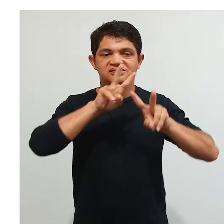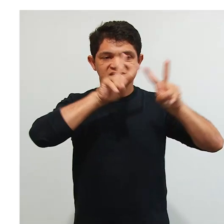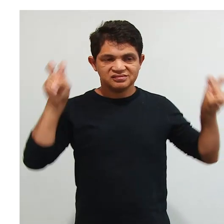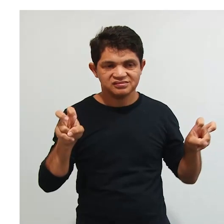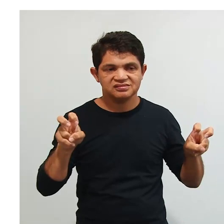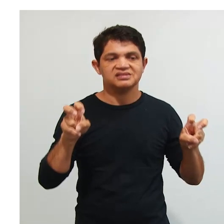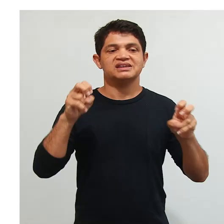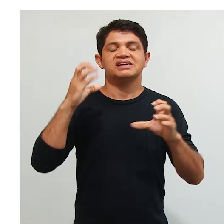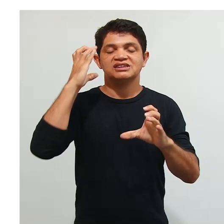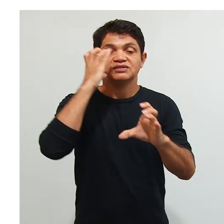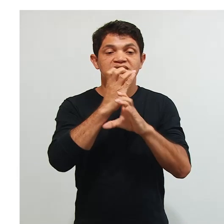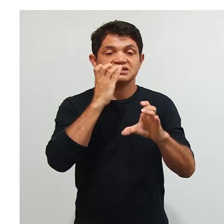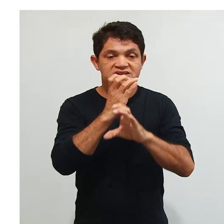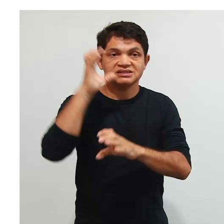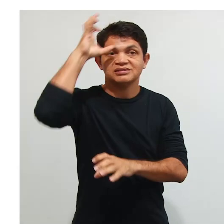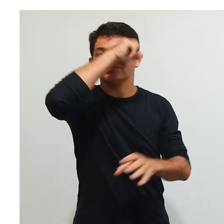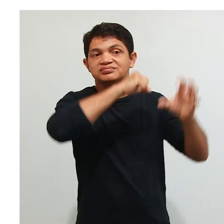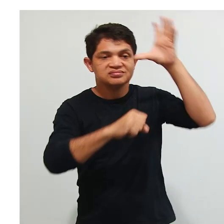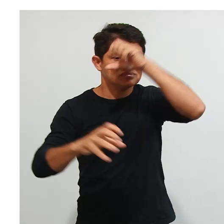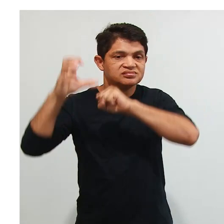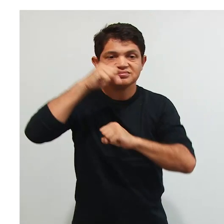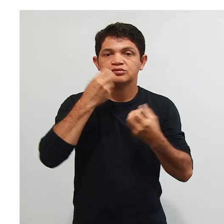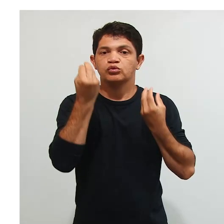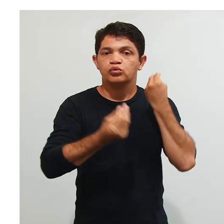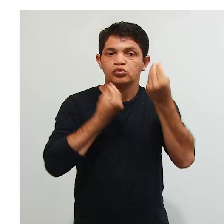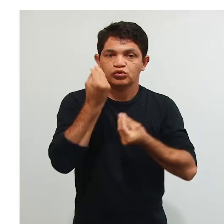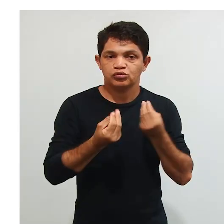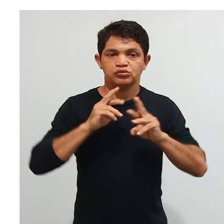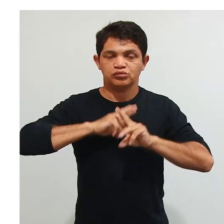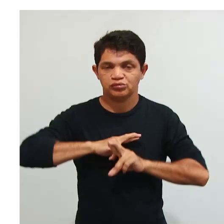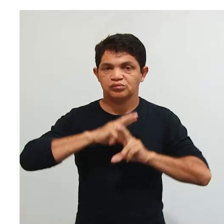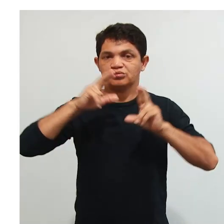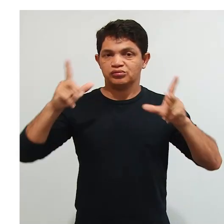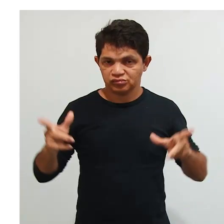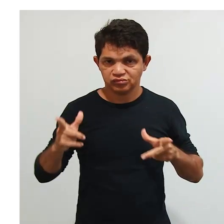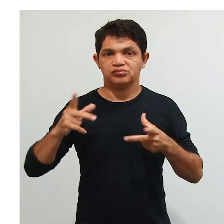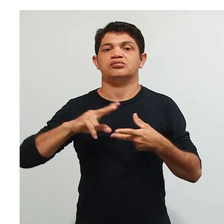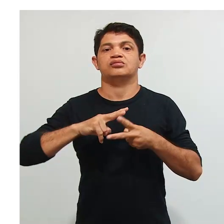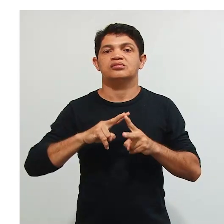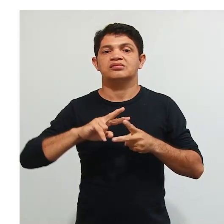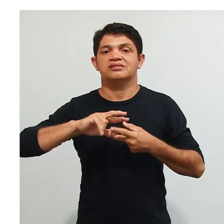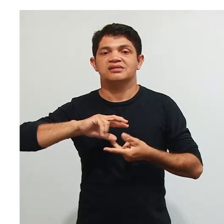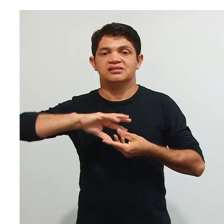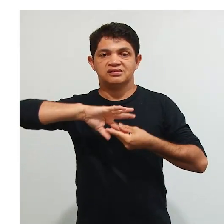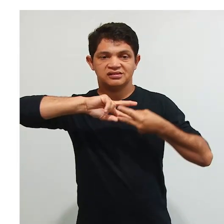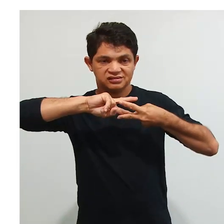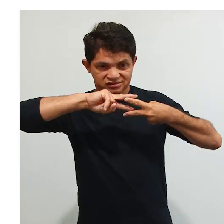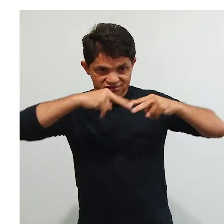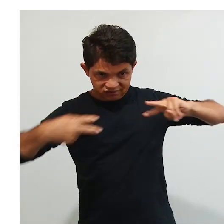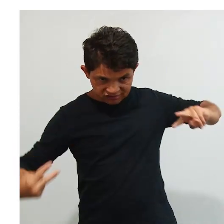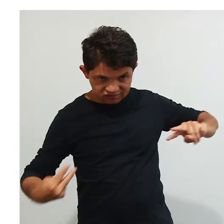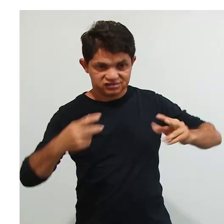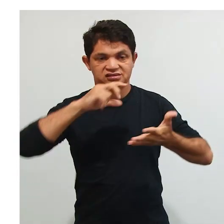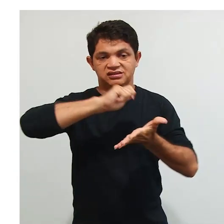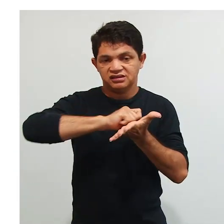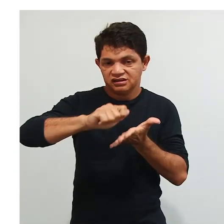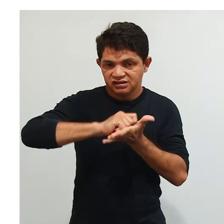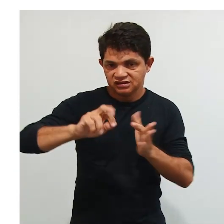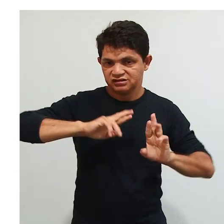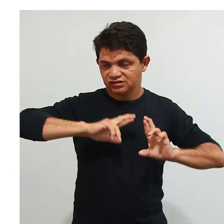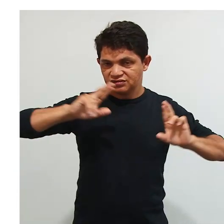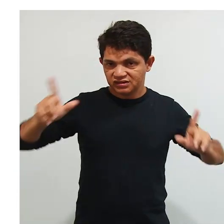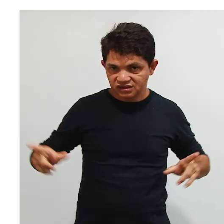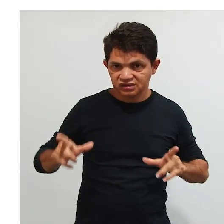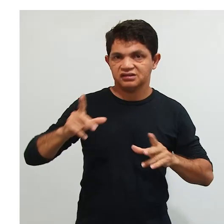Dificuldades de aprendizagem. Dificuldade de aprendizagem é um termo genérico para descrever a defasagem de aprendizado